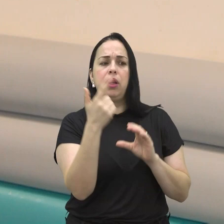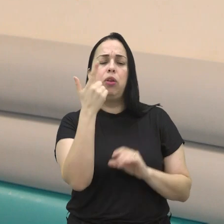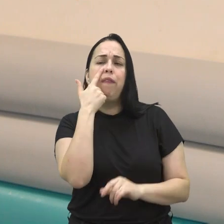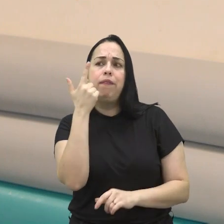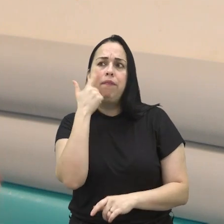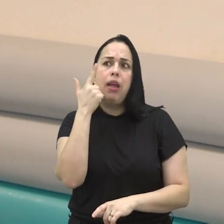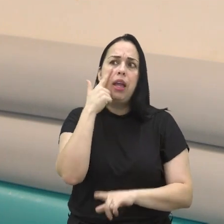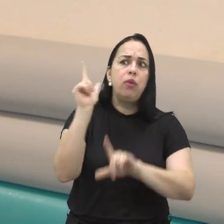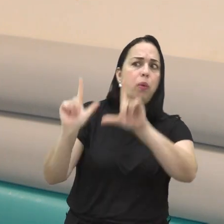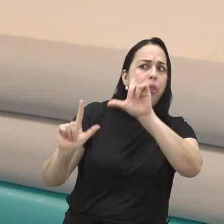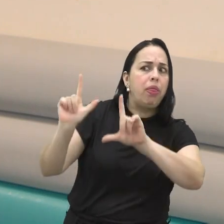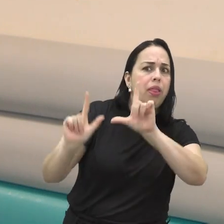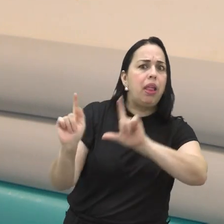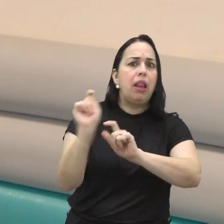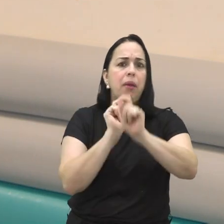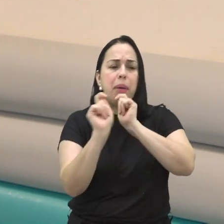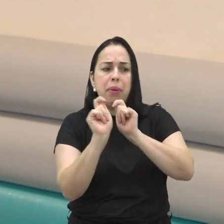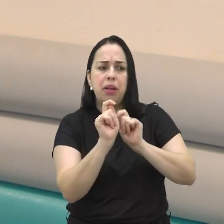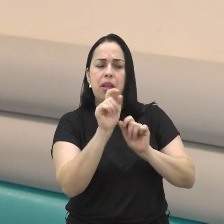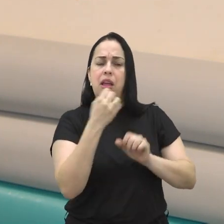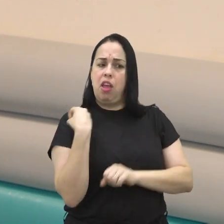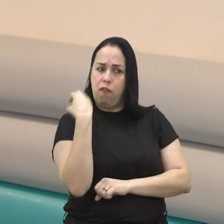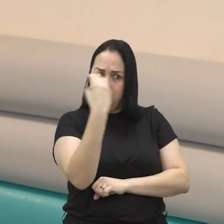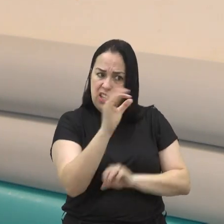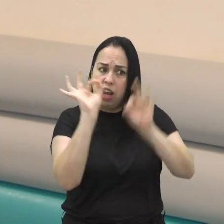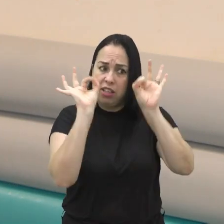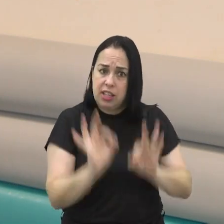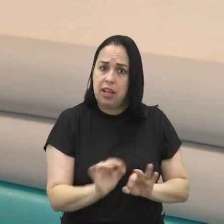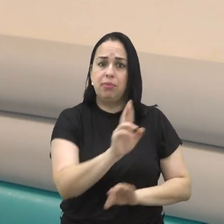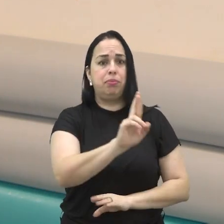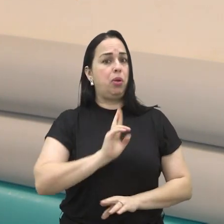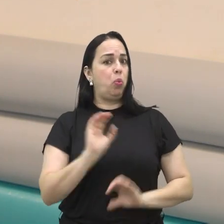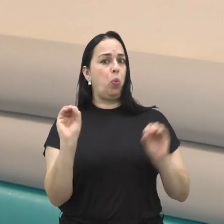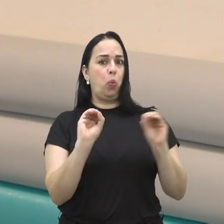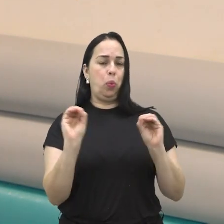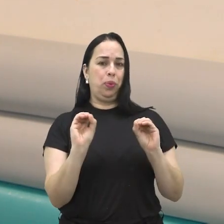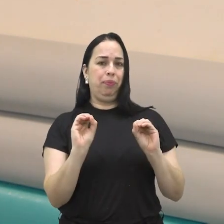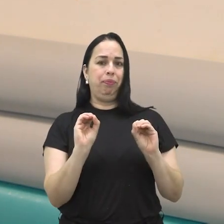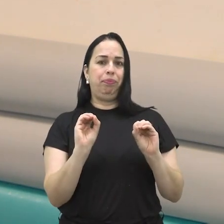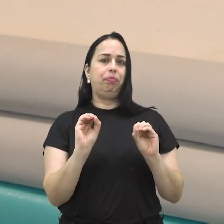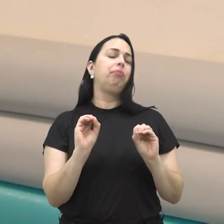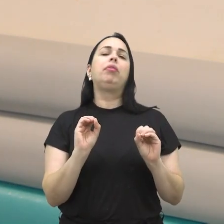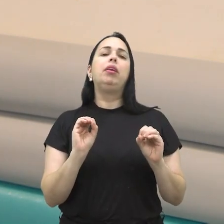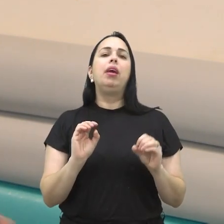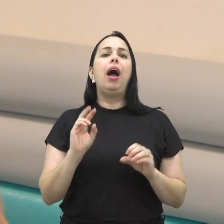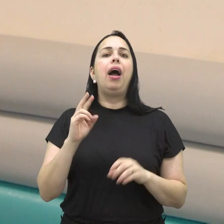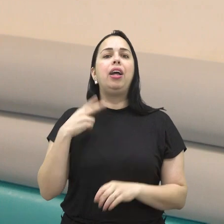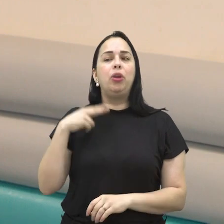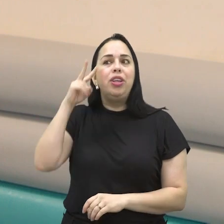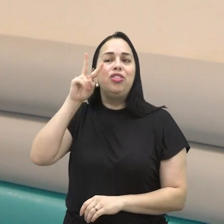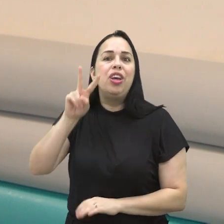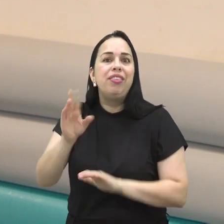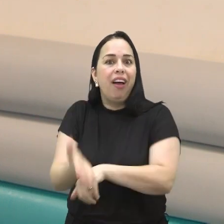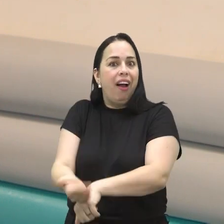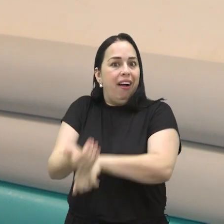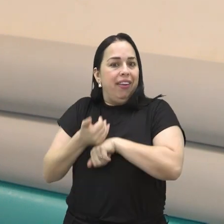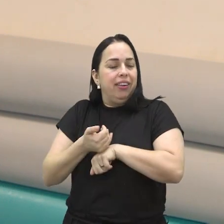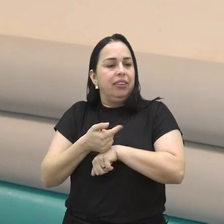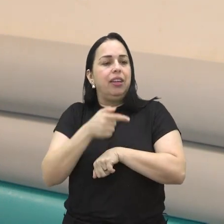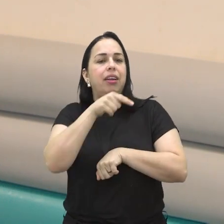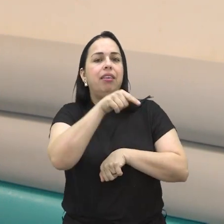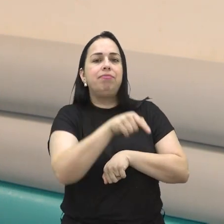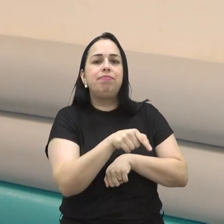olha, eu estou vendo várias reportagens de vocês, a minha viagem realmente vai acontecer? Ninguém me respondia. E aí 2 dias antes fala, então,